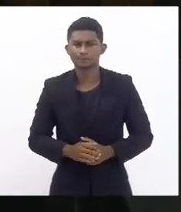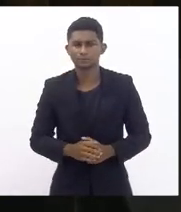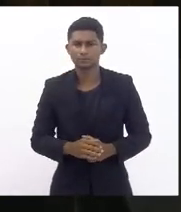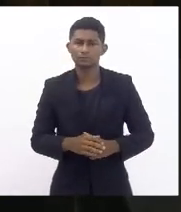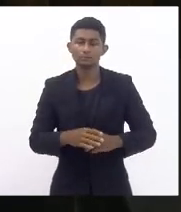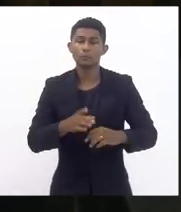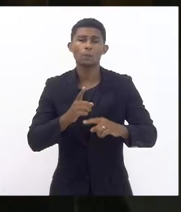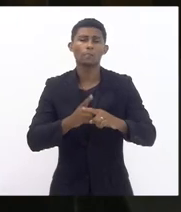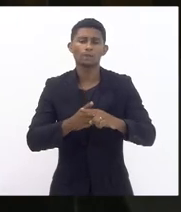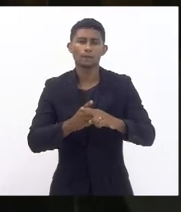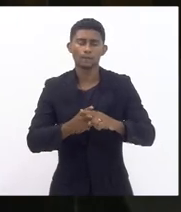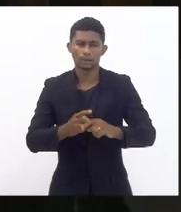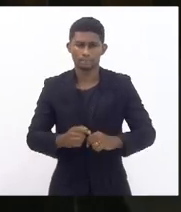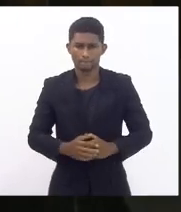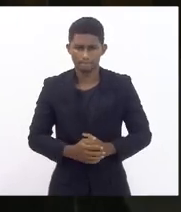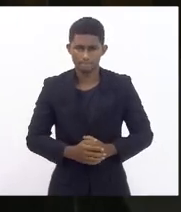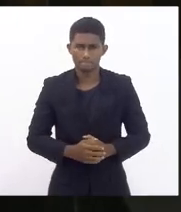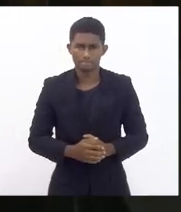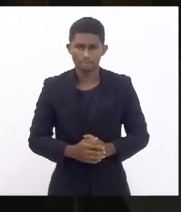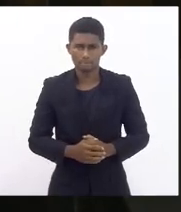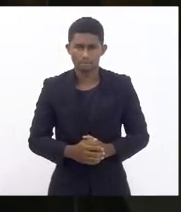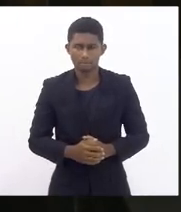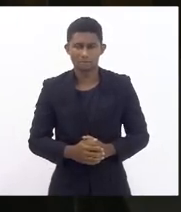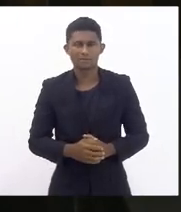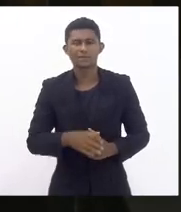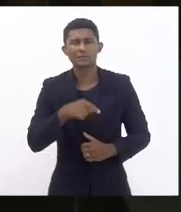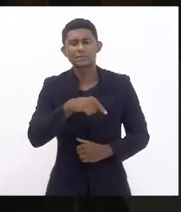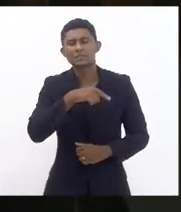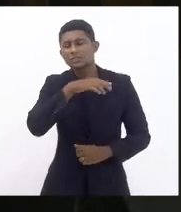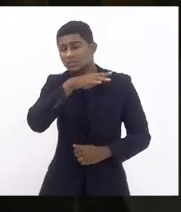porque ele tem sido muito ruim